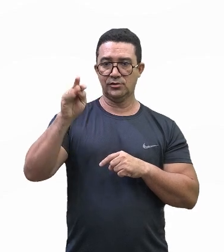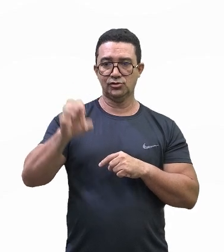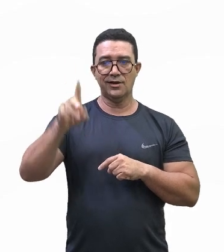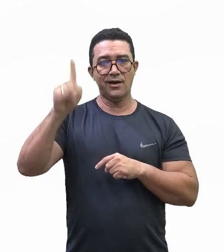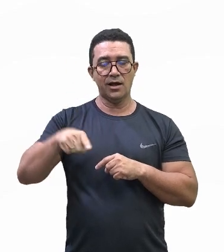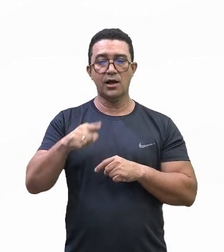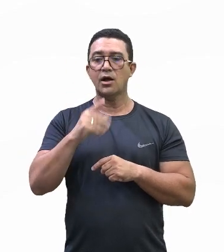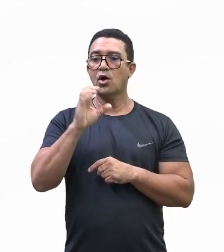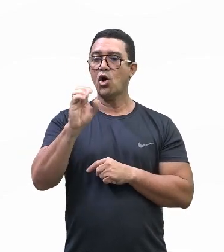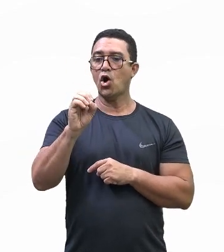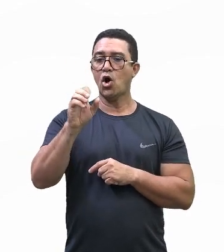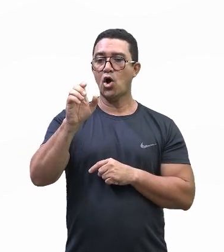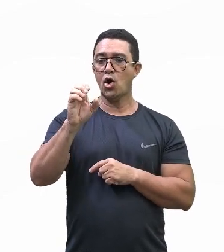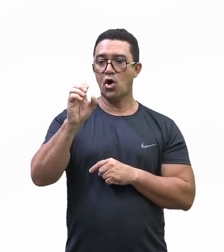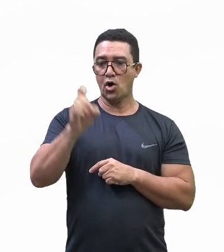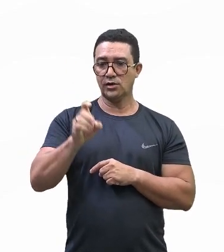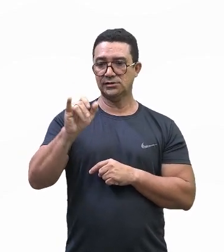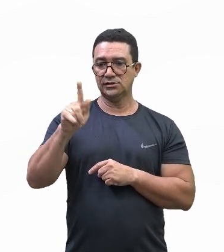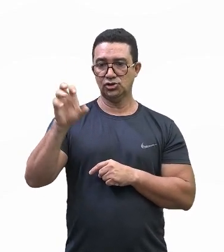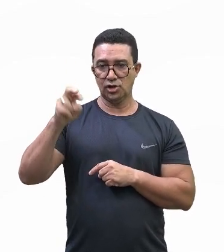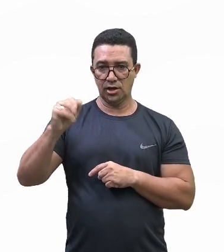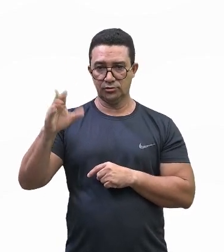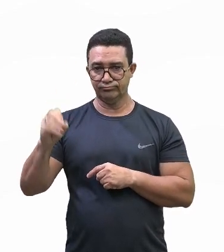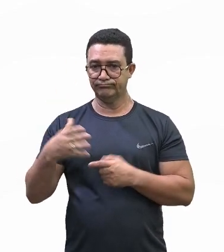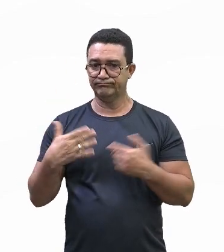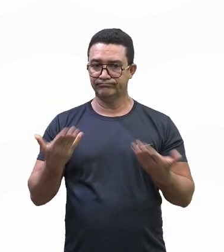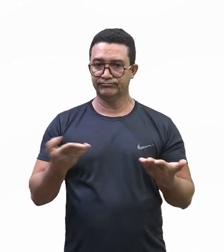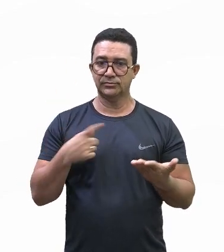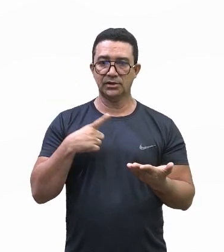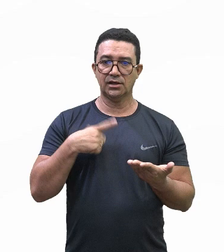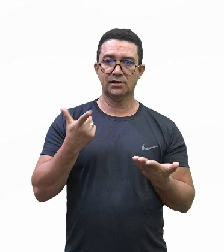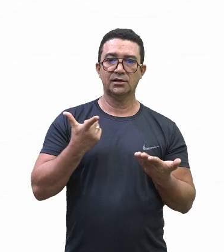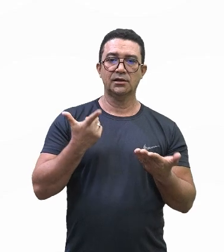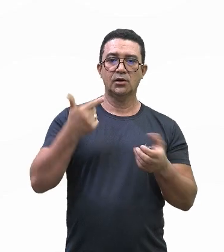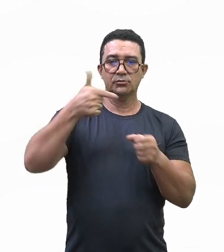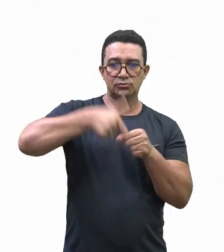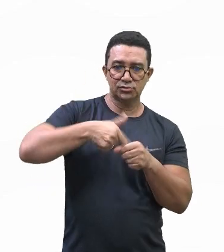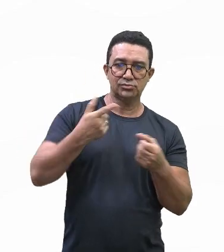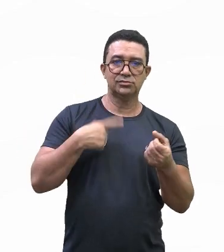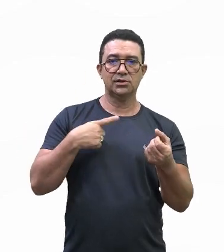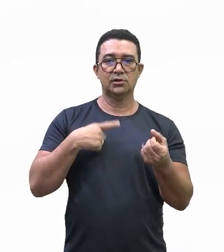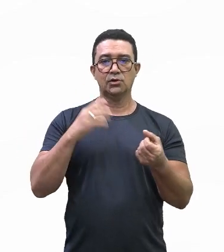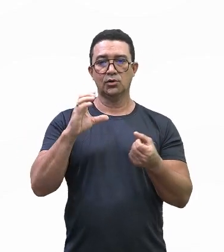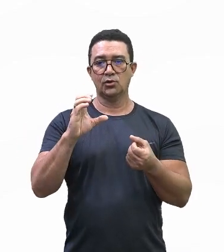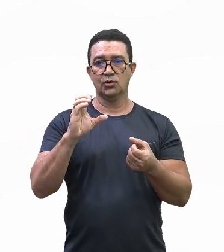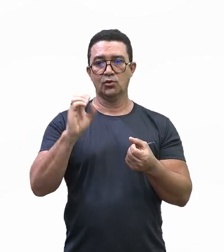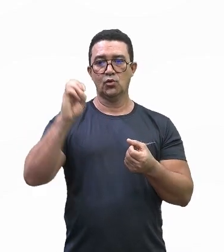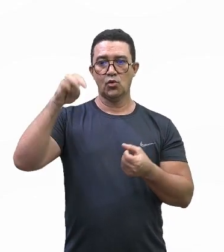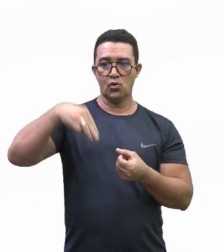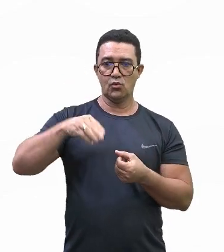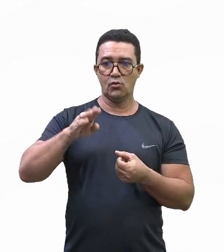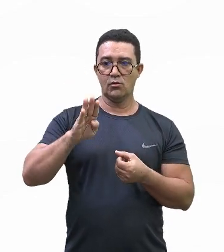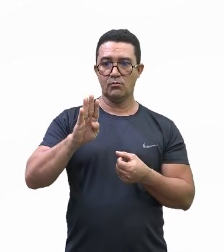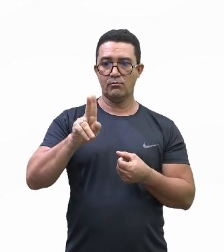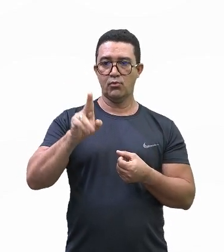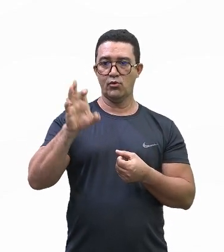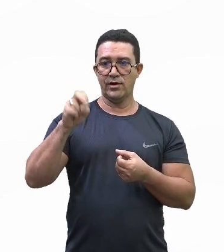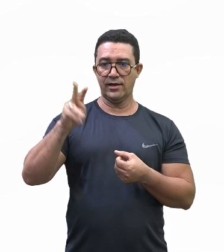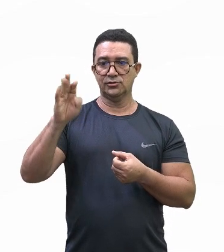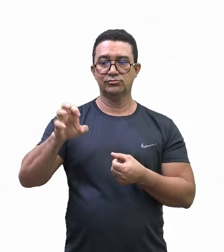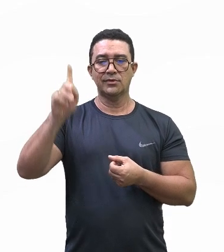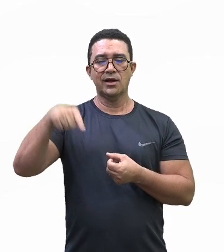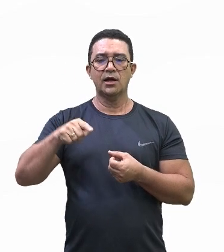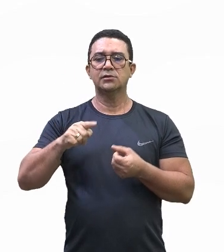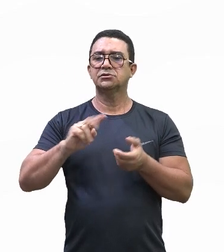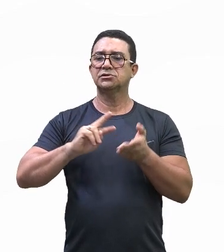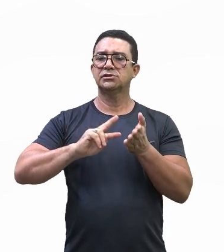tá? E essa reação, onde tem um combustível, onde tem um comburente, é chamada de combustão, tá